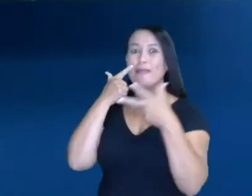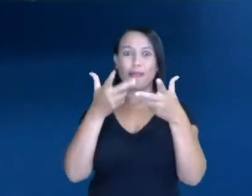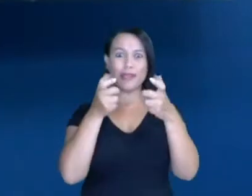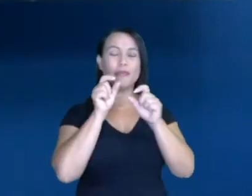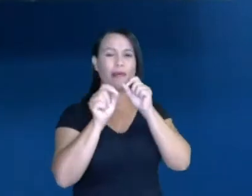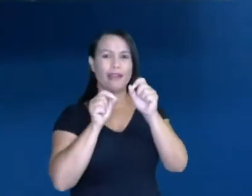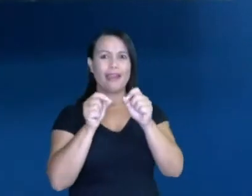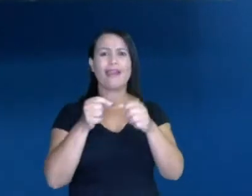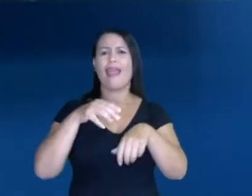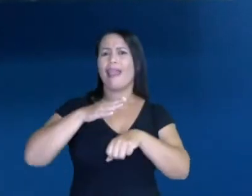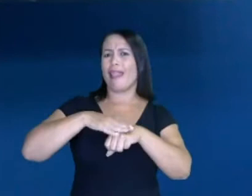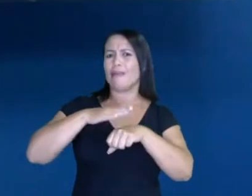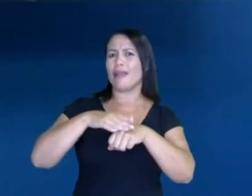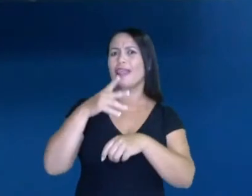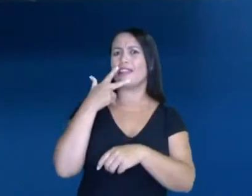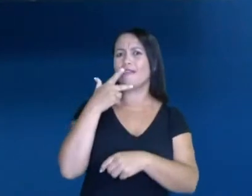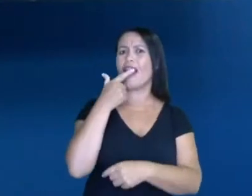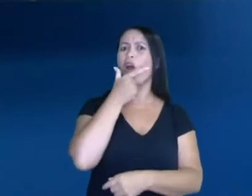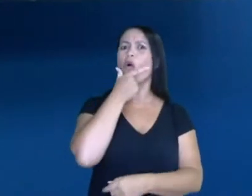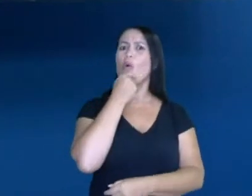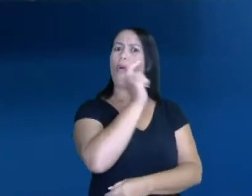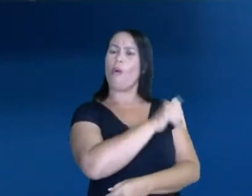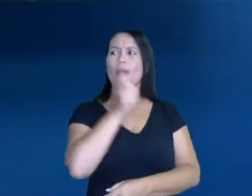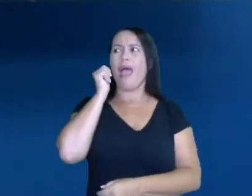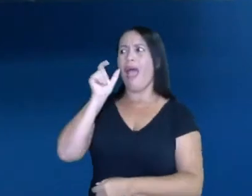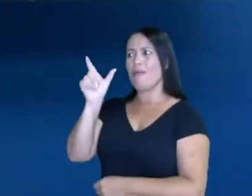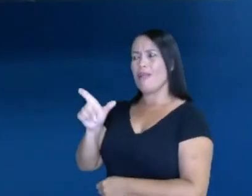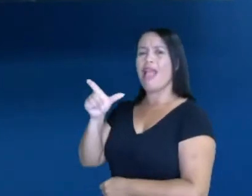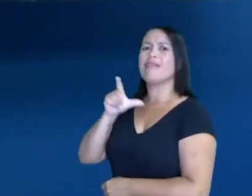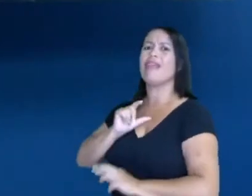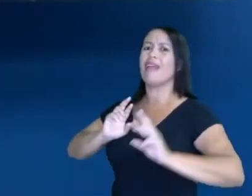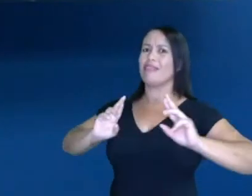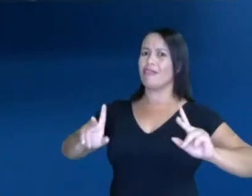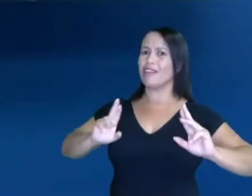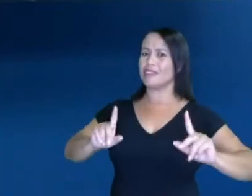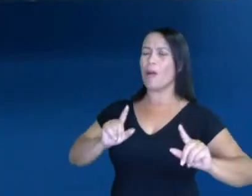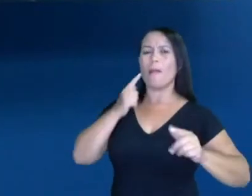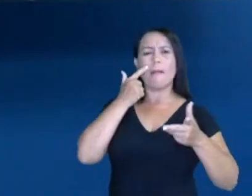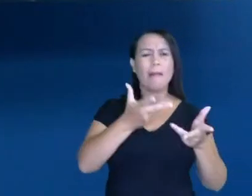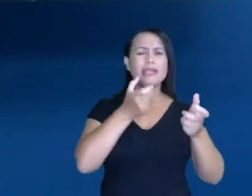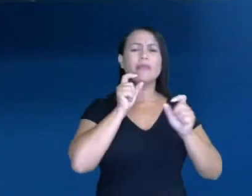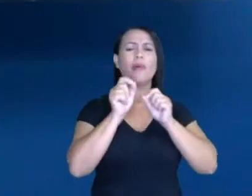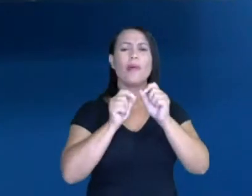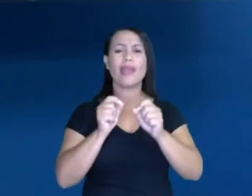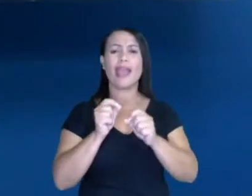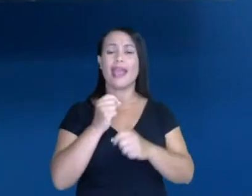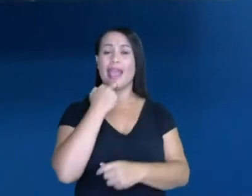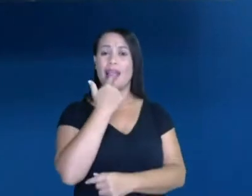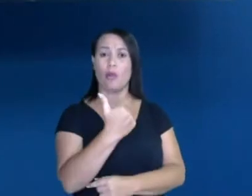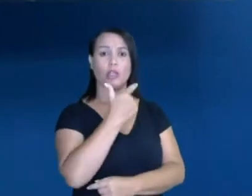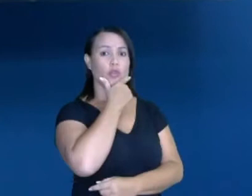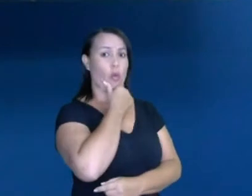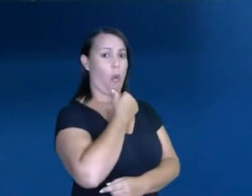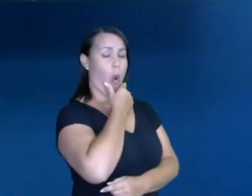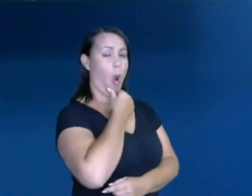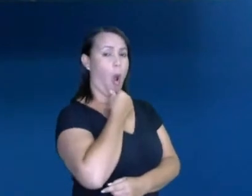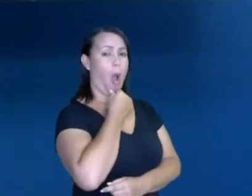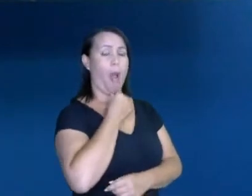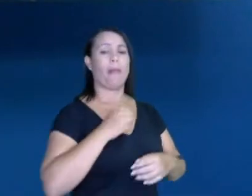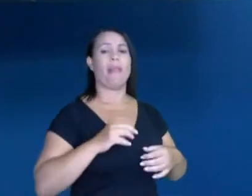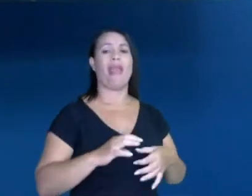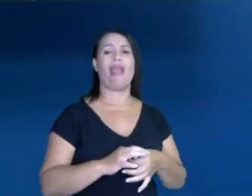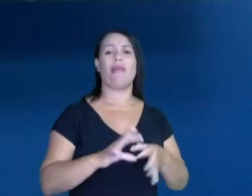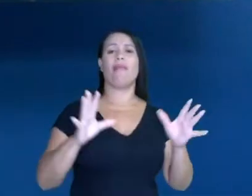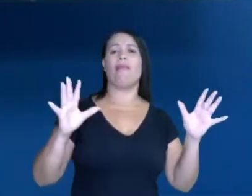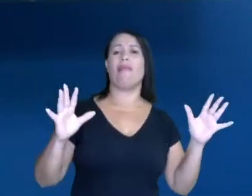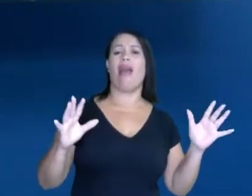forma de falar do homem e da mulher há algumas diferenciações. Percebam que a linguagem do homem ela é mais despojada,